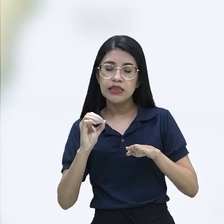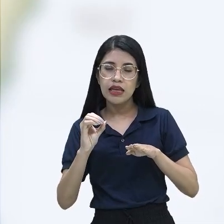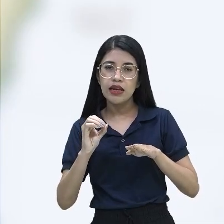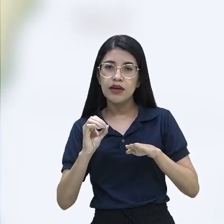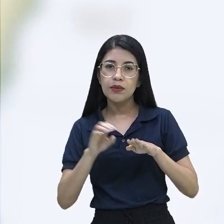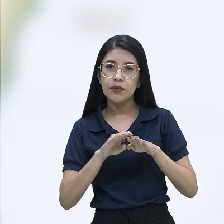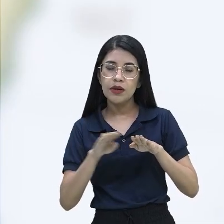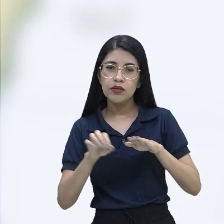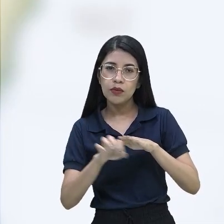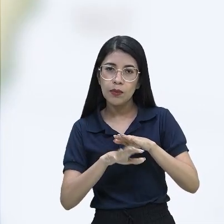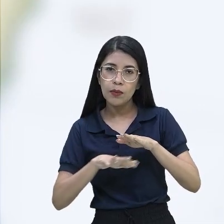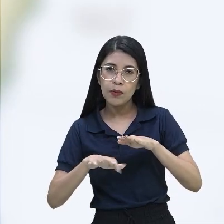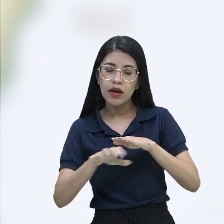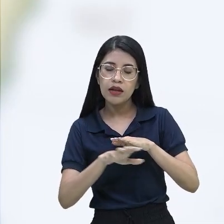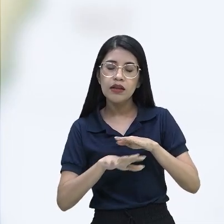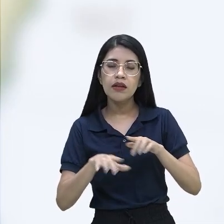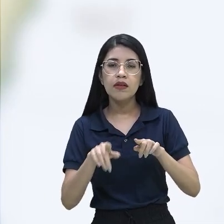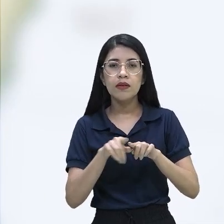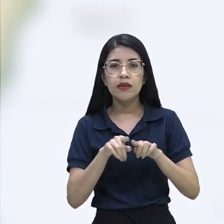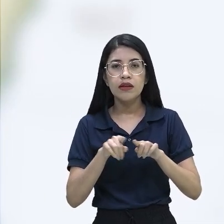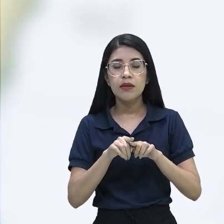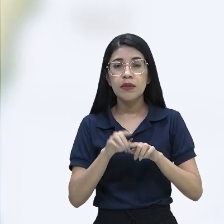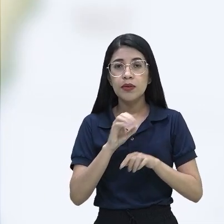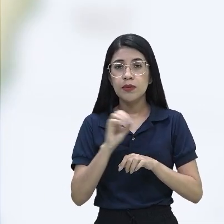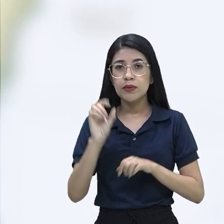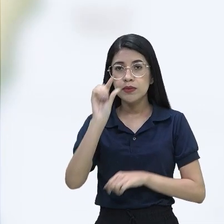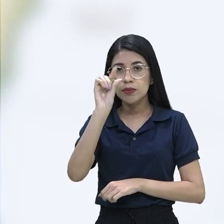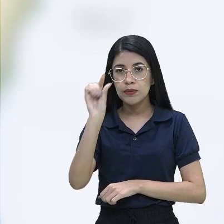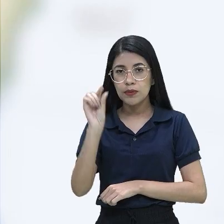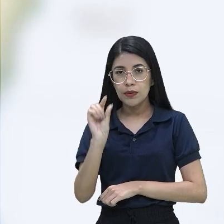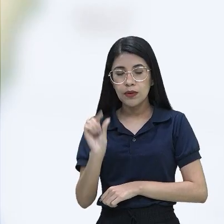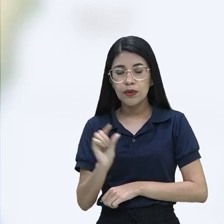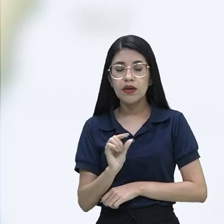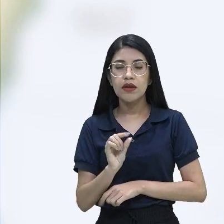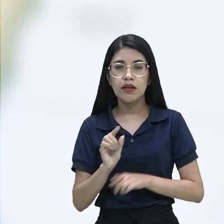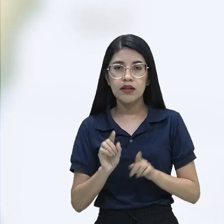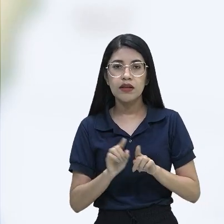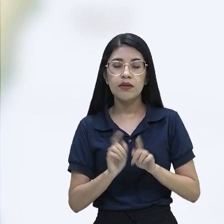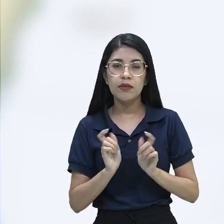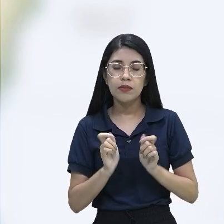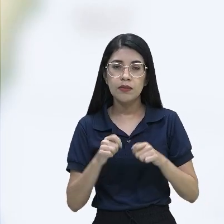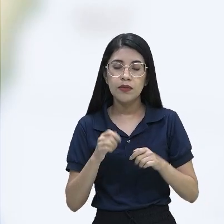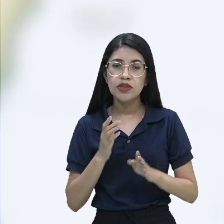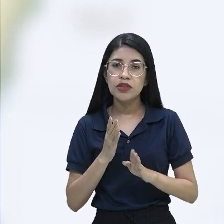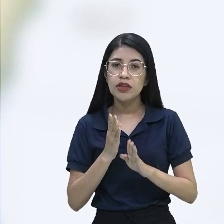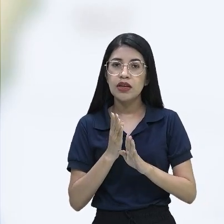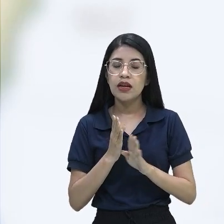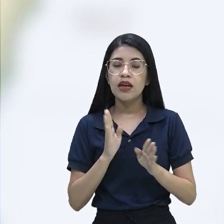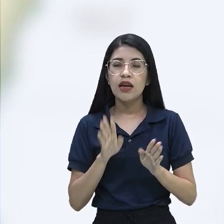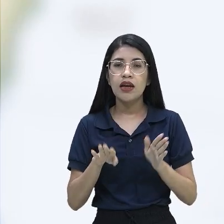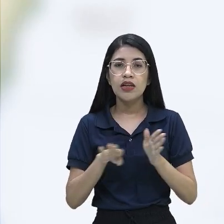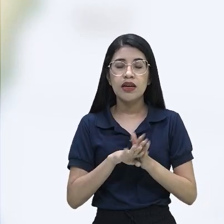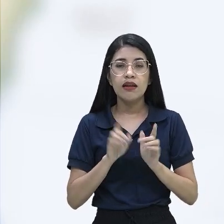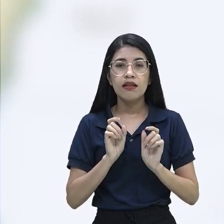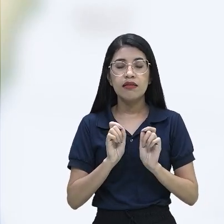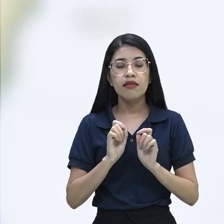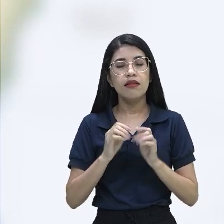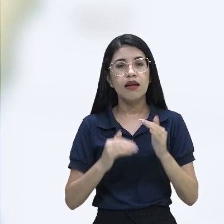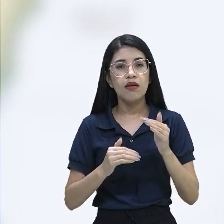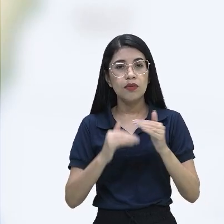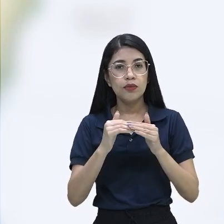Pantanal Mato-Grossense quanto o 0 do litoral, podendo chegar a 500 metros,